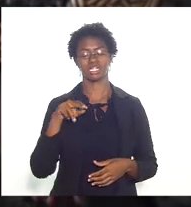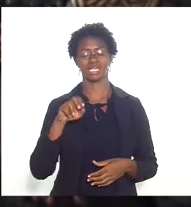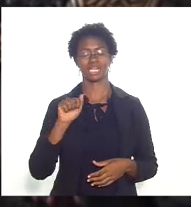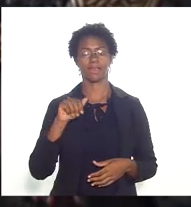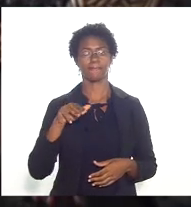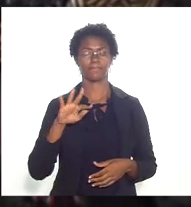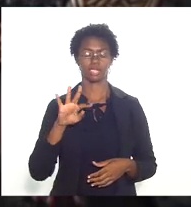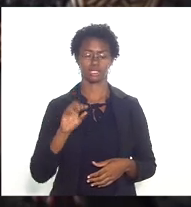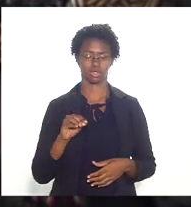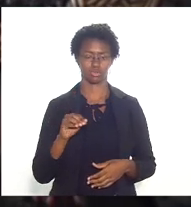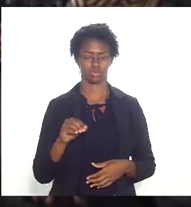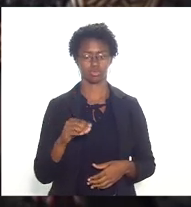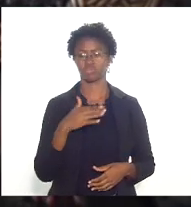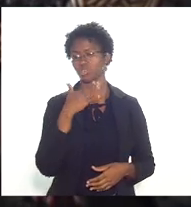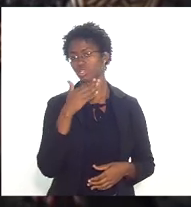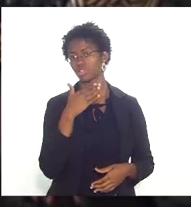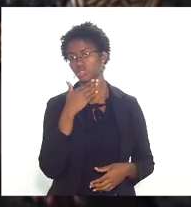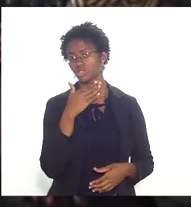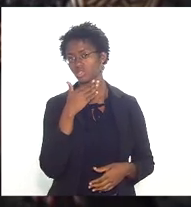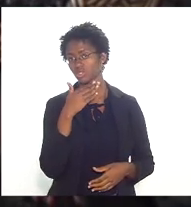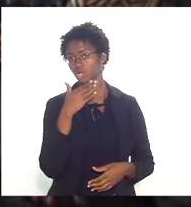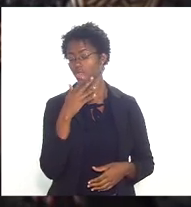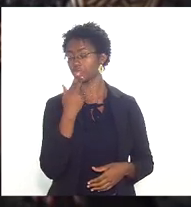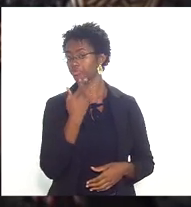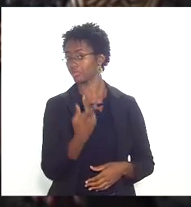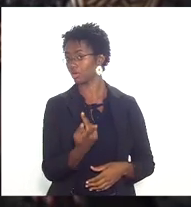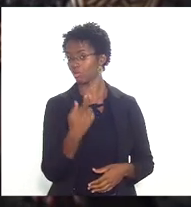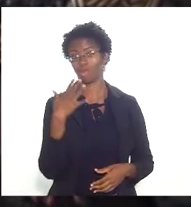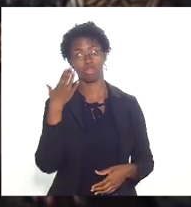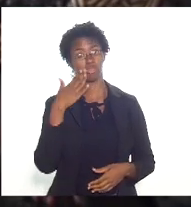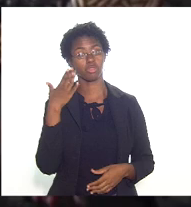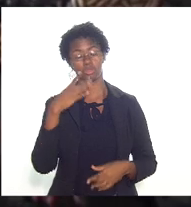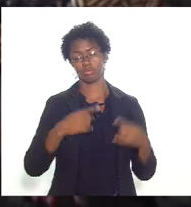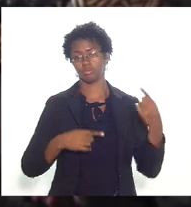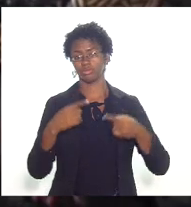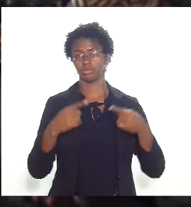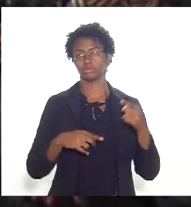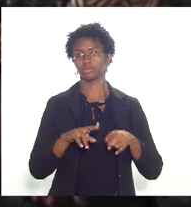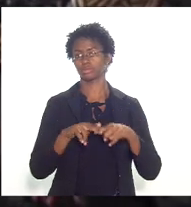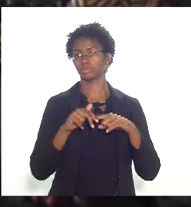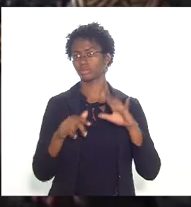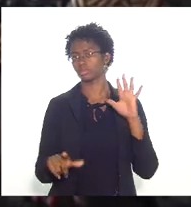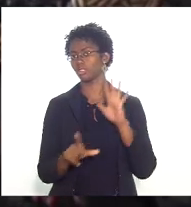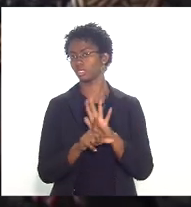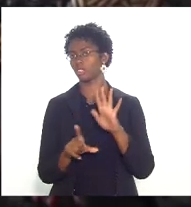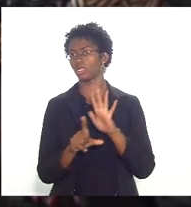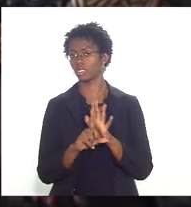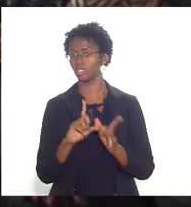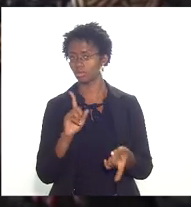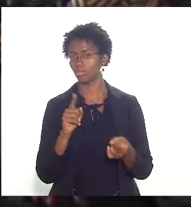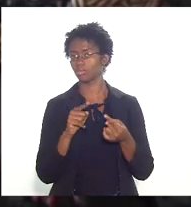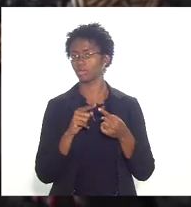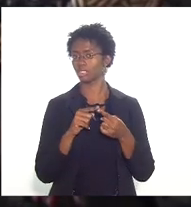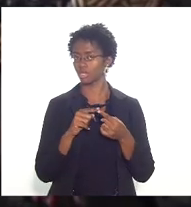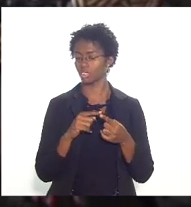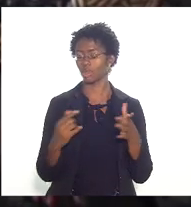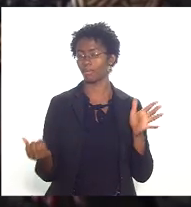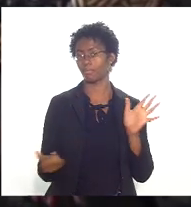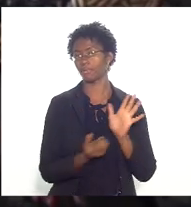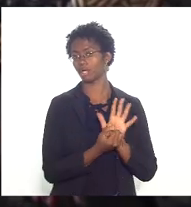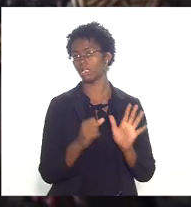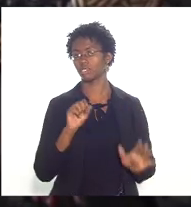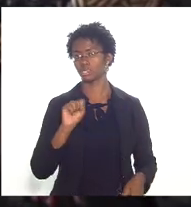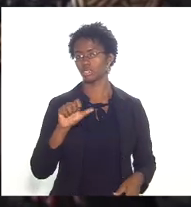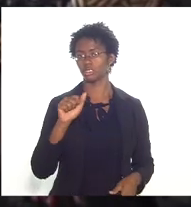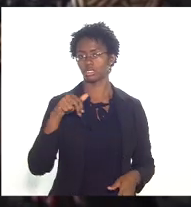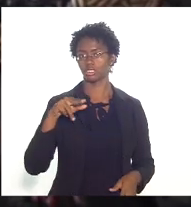falar não é fazer discursos políticos porque a lei tá claro no Marco do saneamento A então